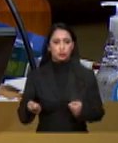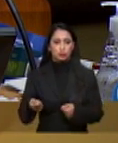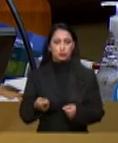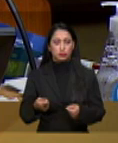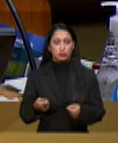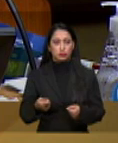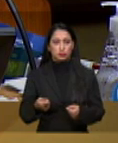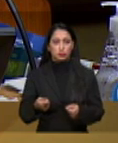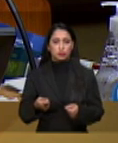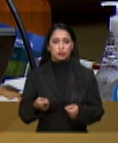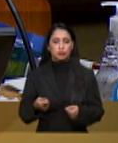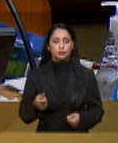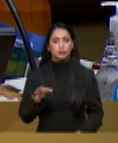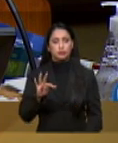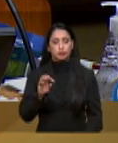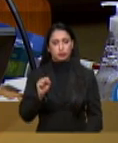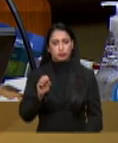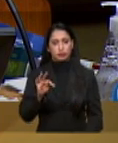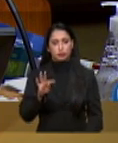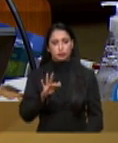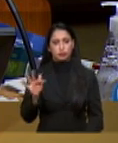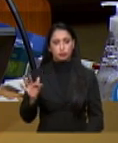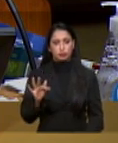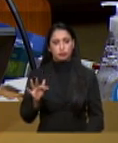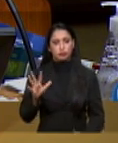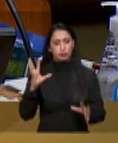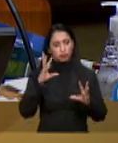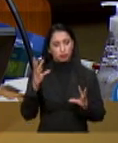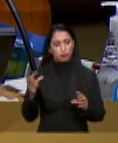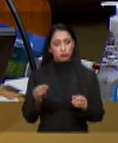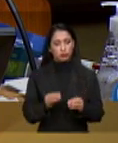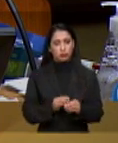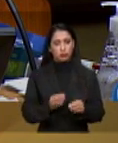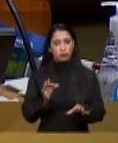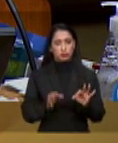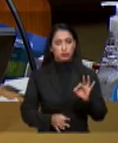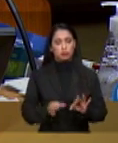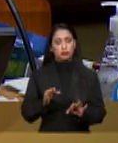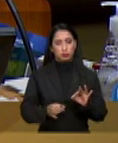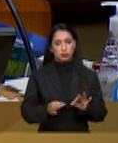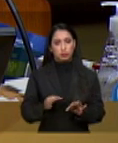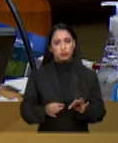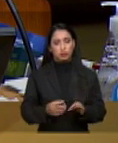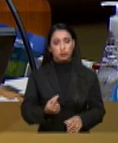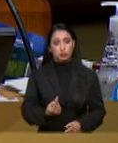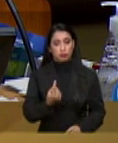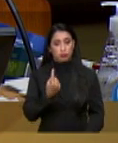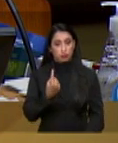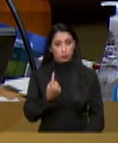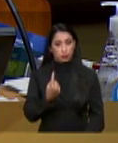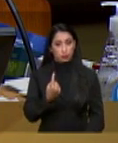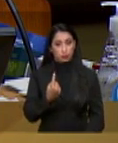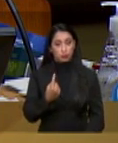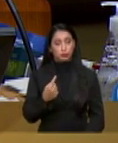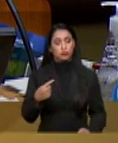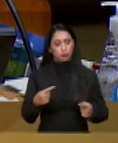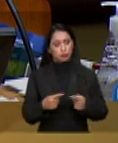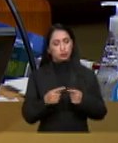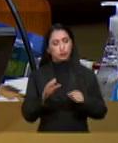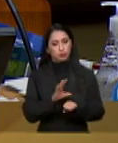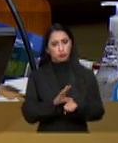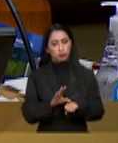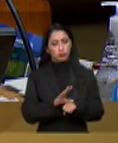tribunal, como síntese do seu julgamento no caso. 1. É constitucional